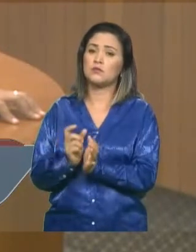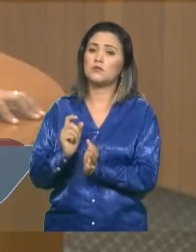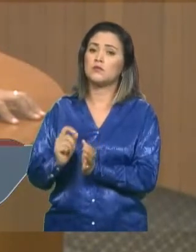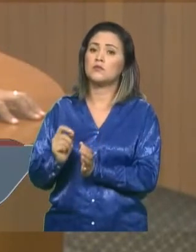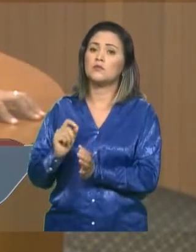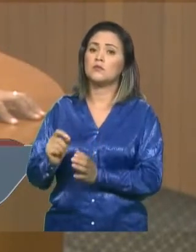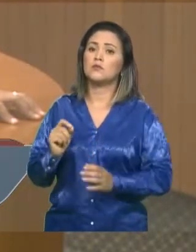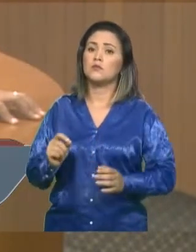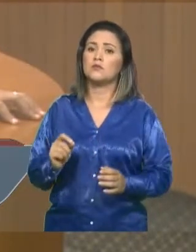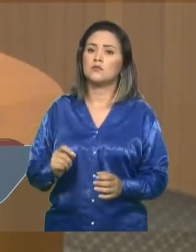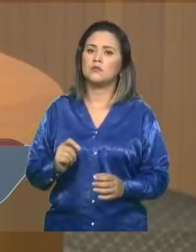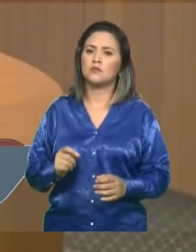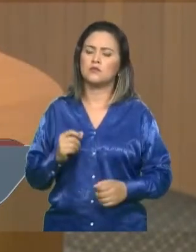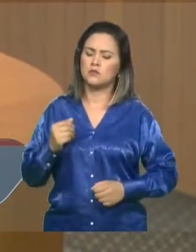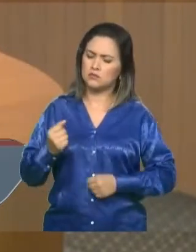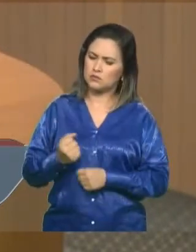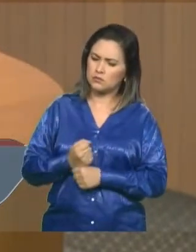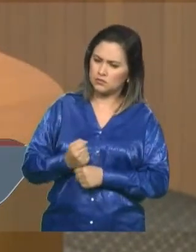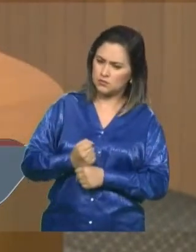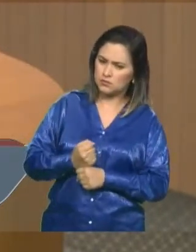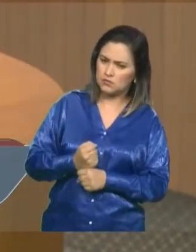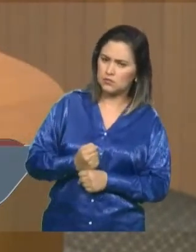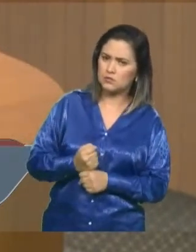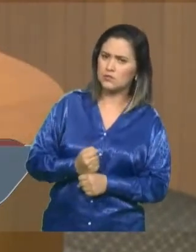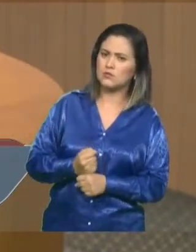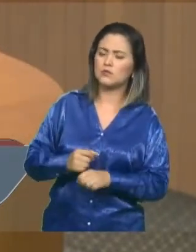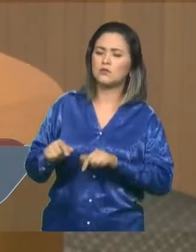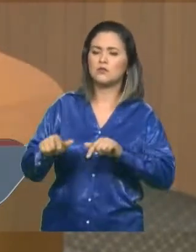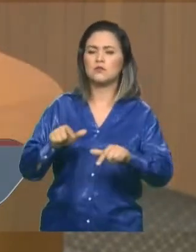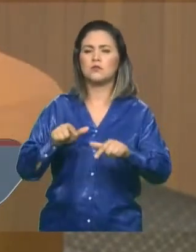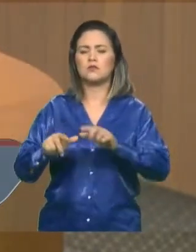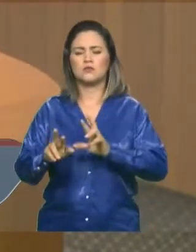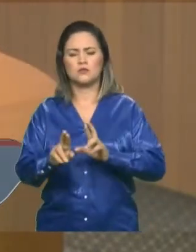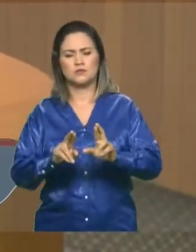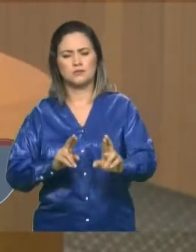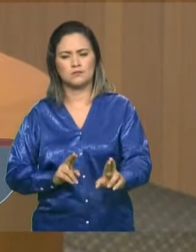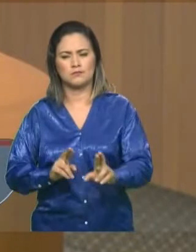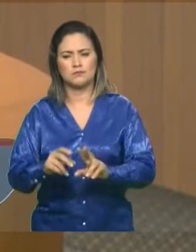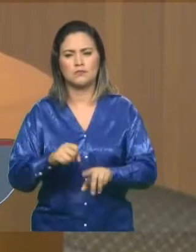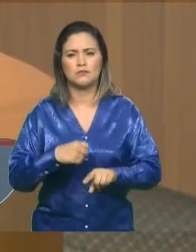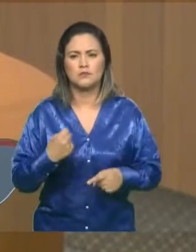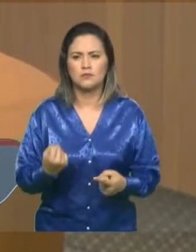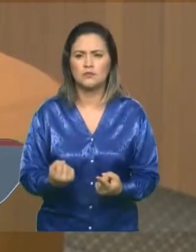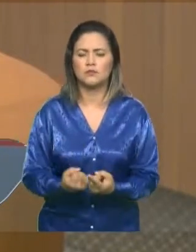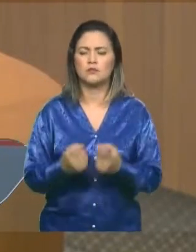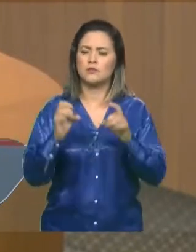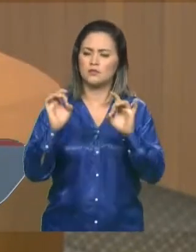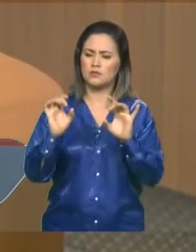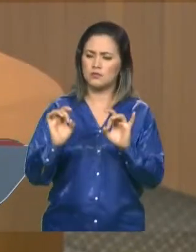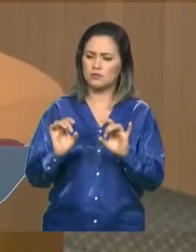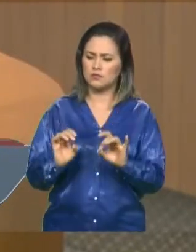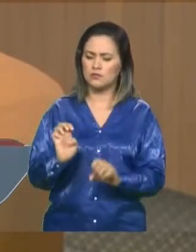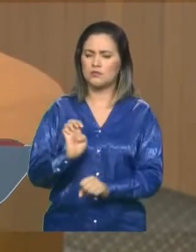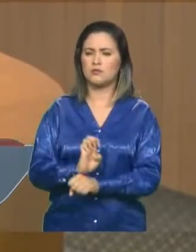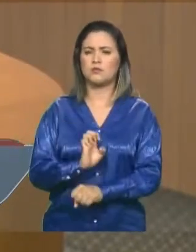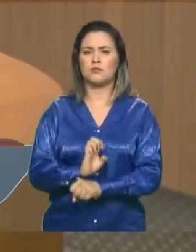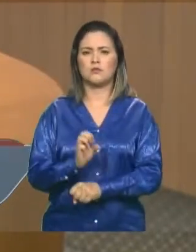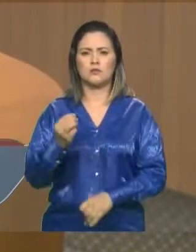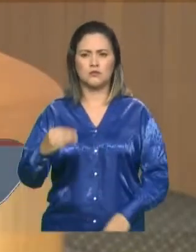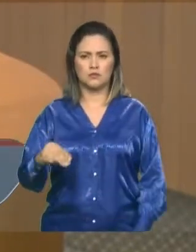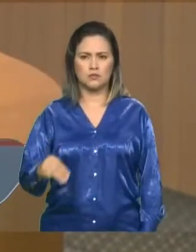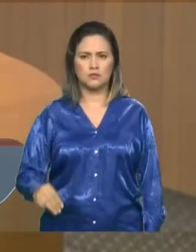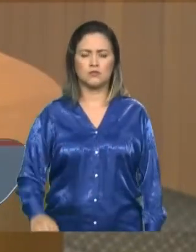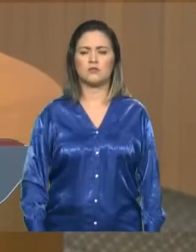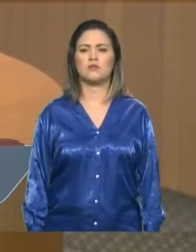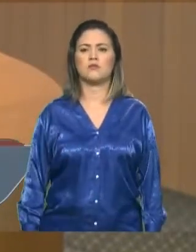ideal e se integra cada vez mais com a sociedade, de modo muito especial no estado do Maranhão.